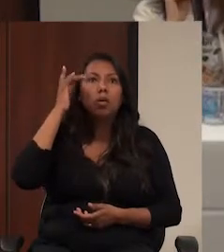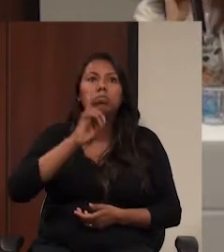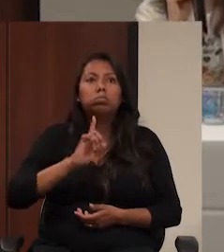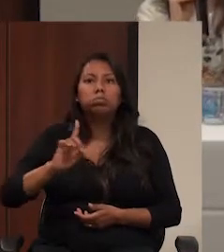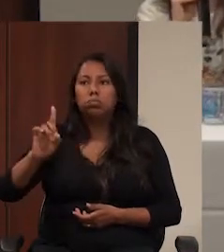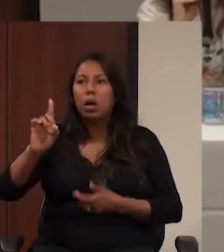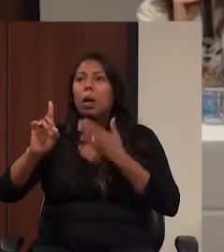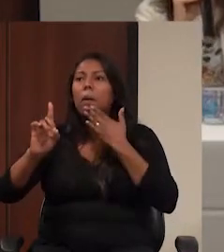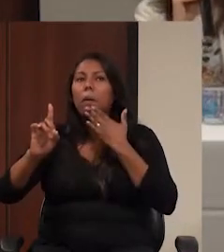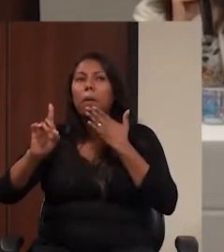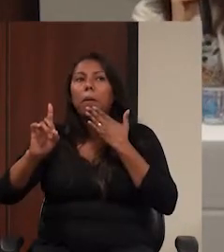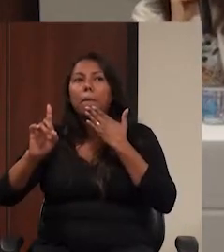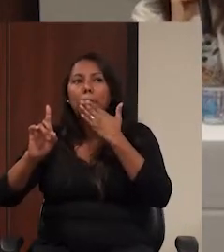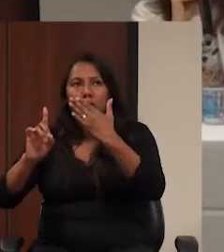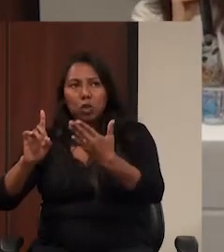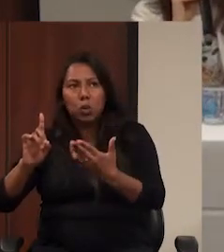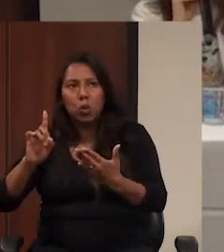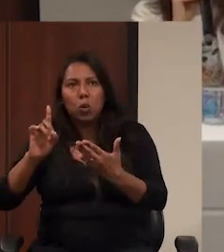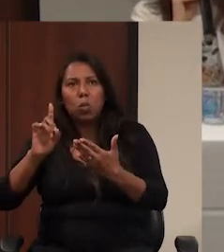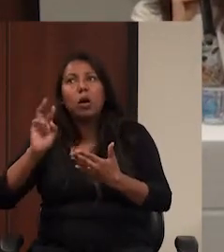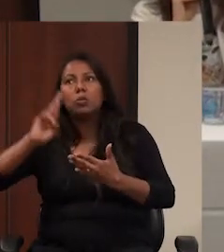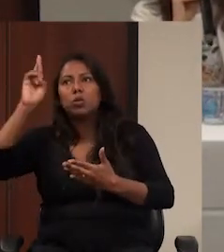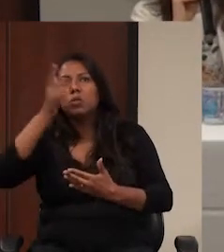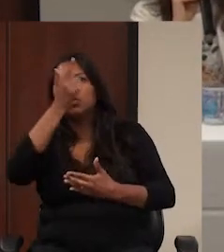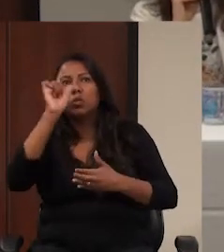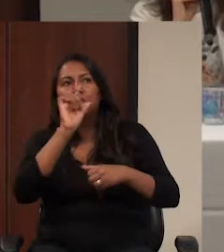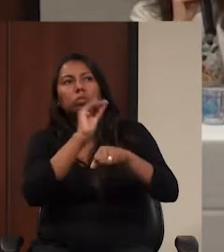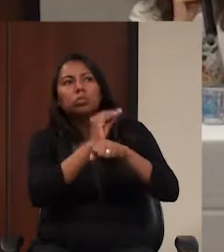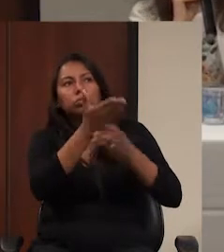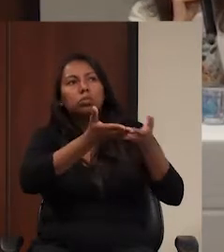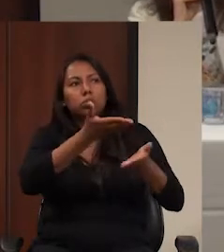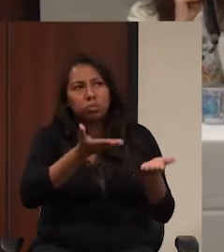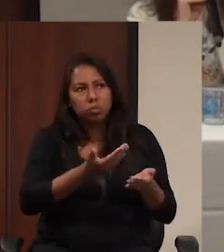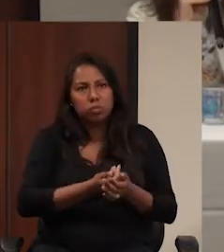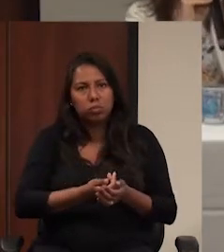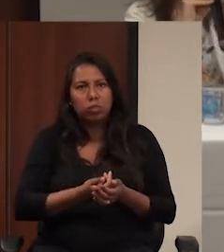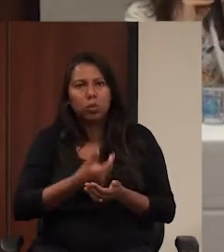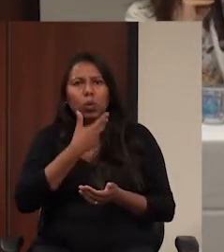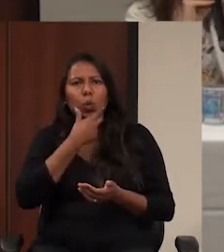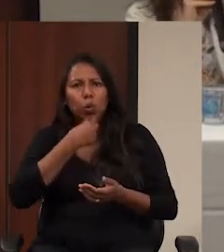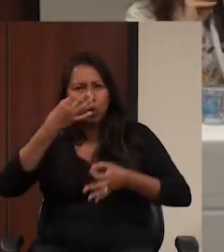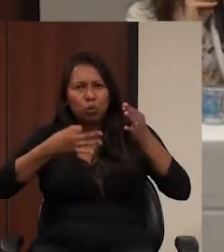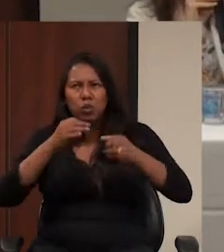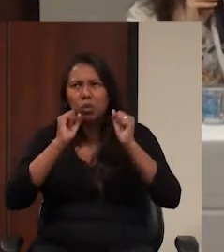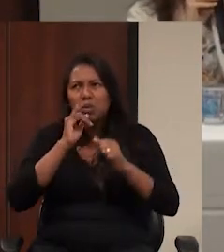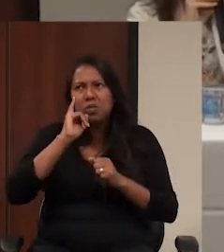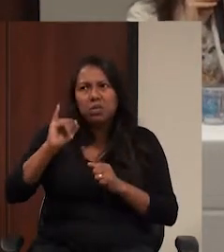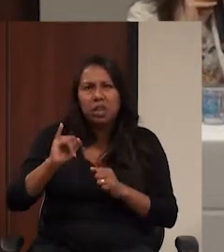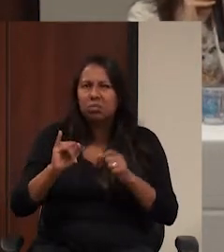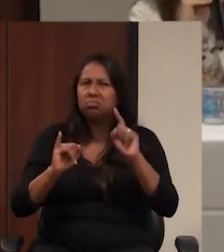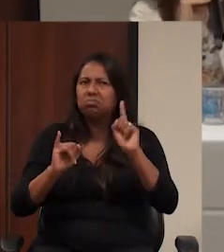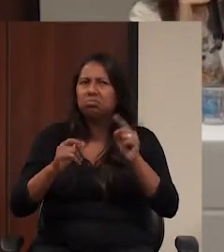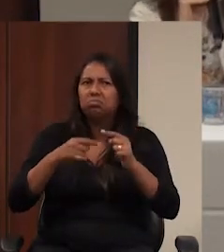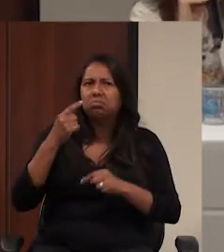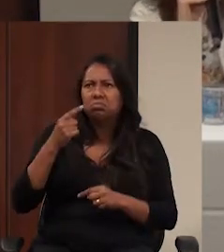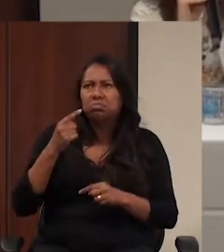ingressou com pedido de curatela. Será que o juiz tem o poder de dizer, olha, acho que não é caso de curatela, vamos tentar estabelecer um apoio?